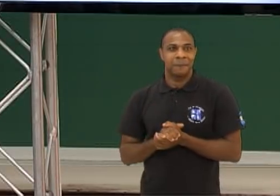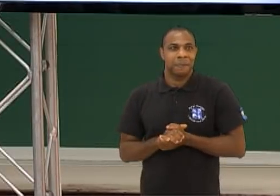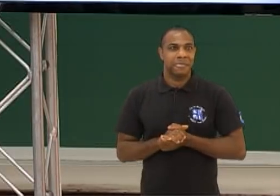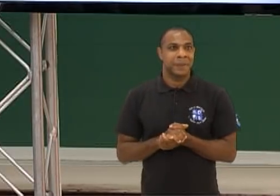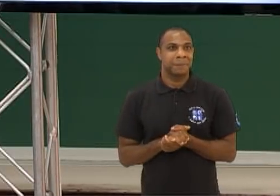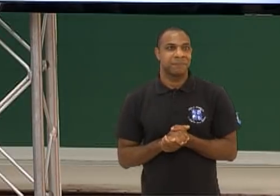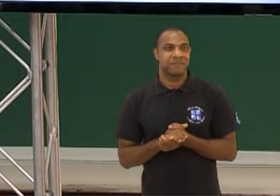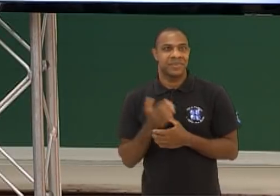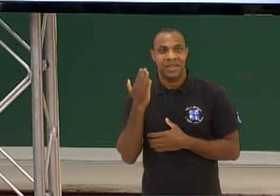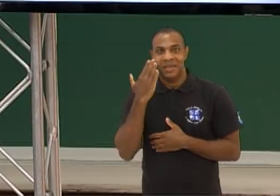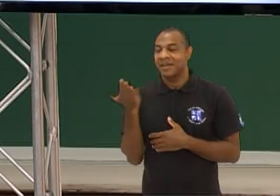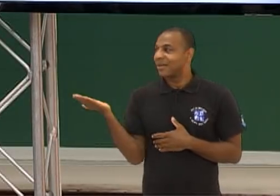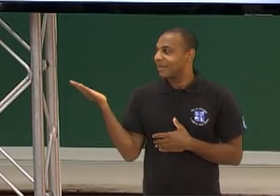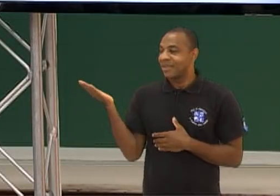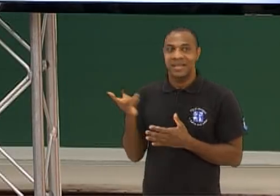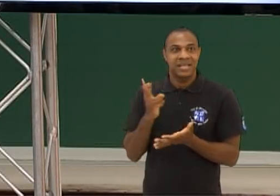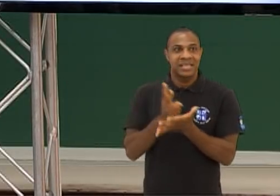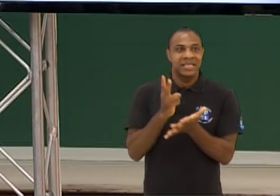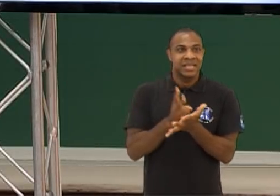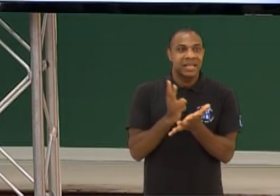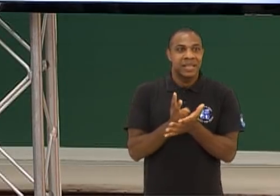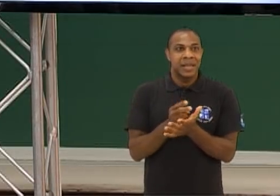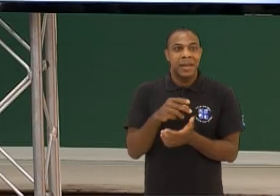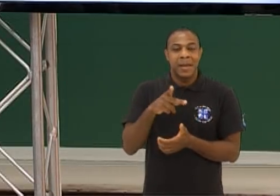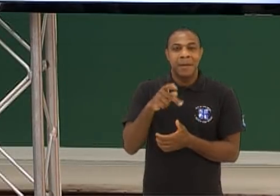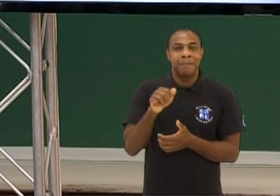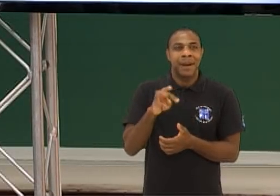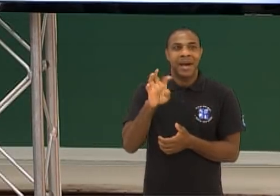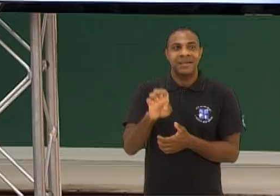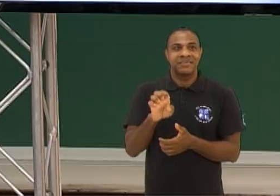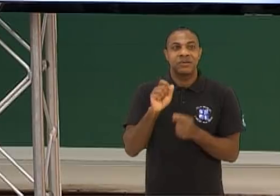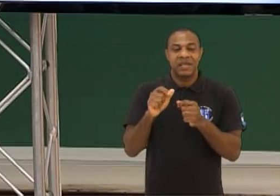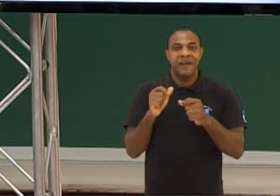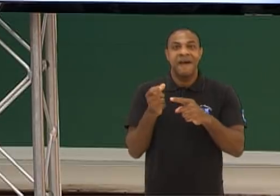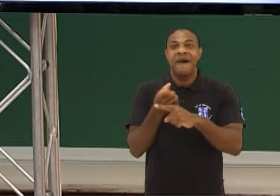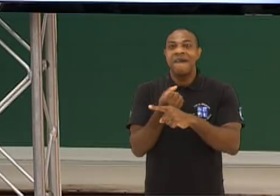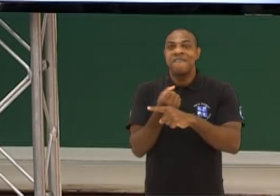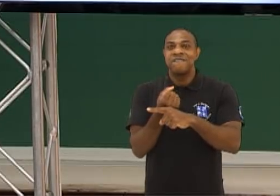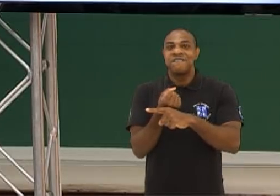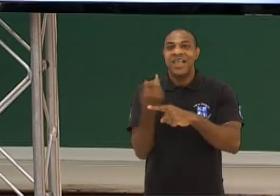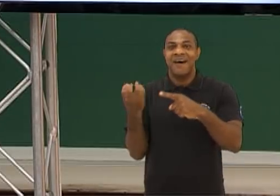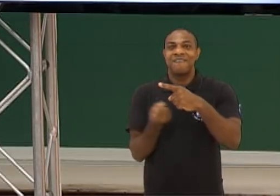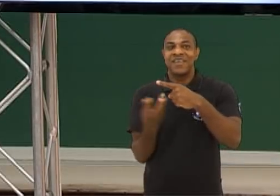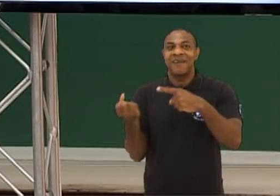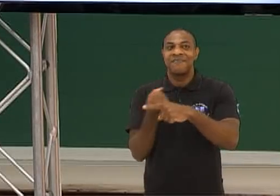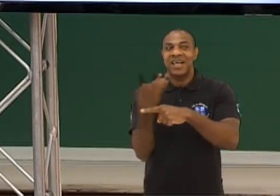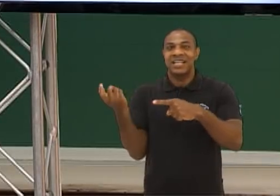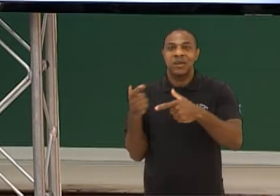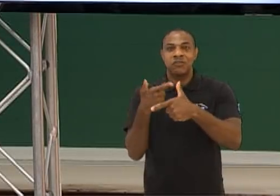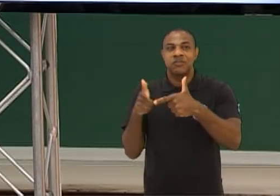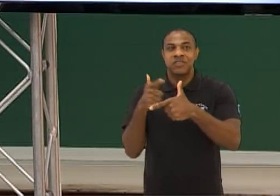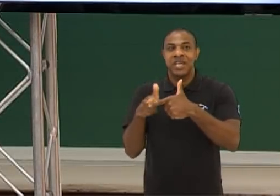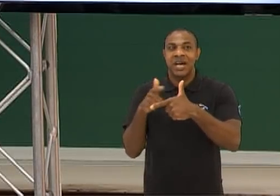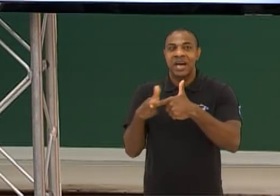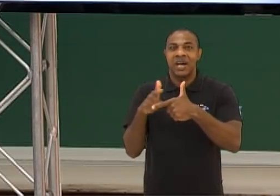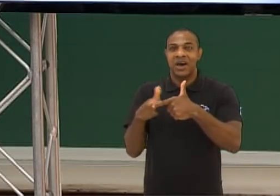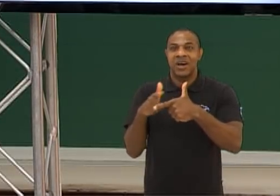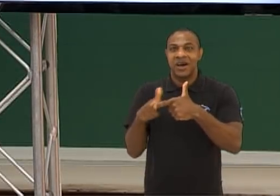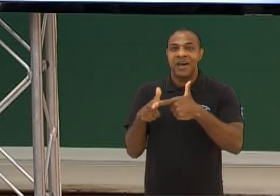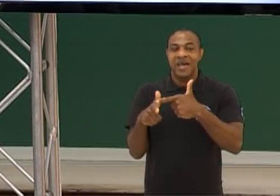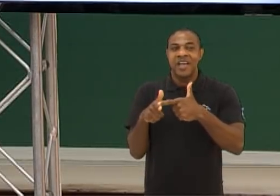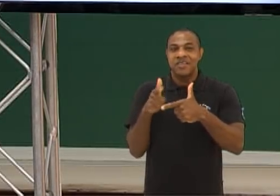Quinta parte. Sempre quando a gente está falando em partes, nós estamos falando em fração, em divisão. Então, quinta parte eu dividi em